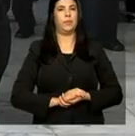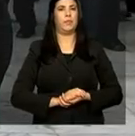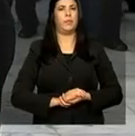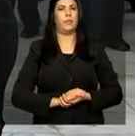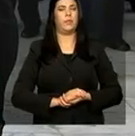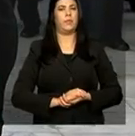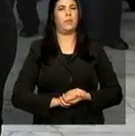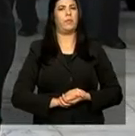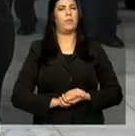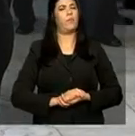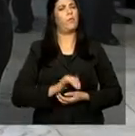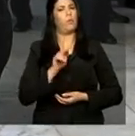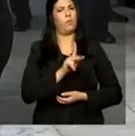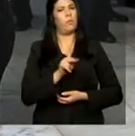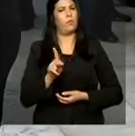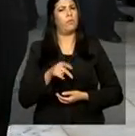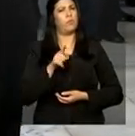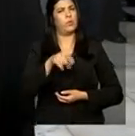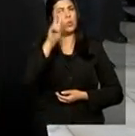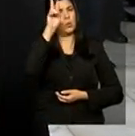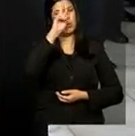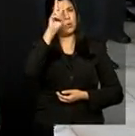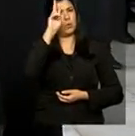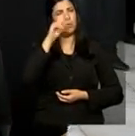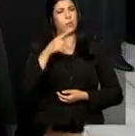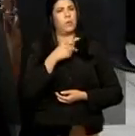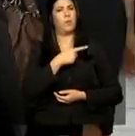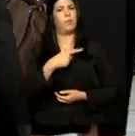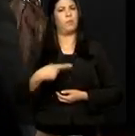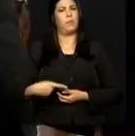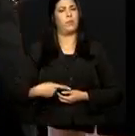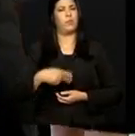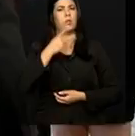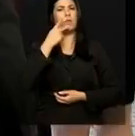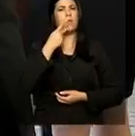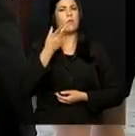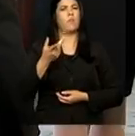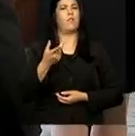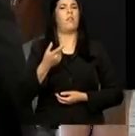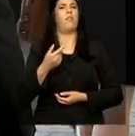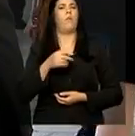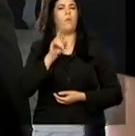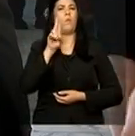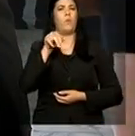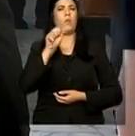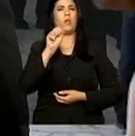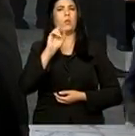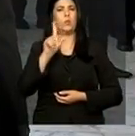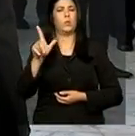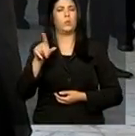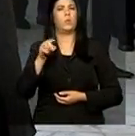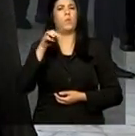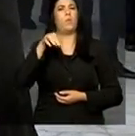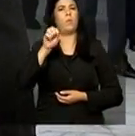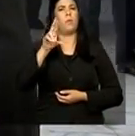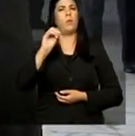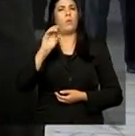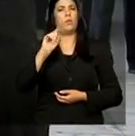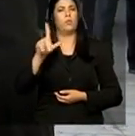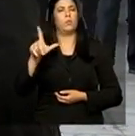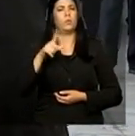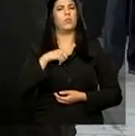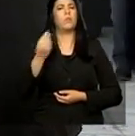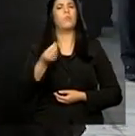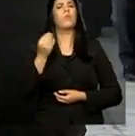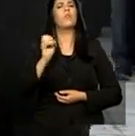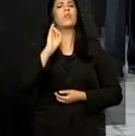Professor, como o senhor já lembrou, a presidenta Dilma Rousseff falou em Unasul, em Mercosul, enfim, sim, queria que o senhor falasse um pouquinho, né, do papel da Unasul, a